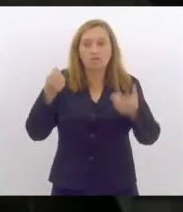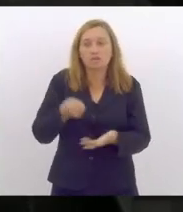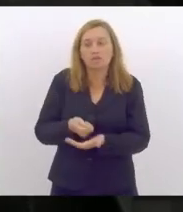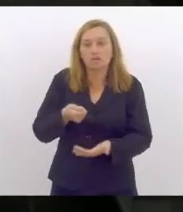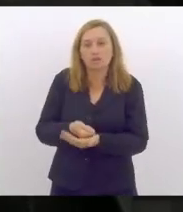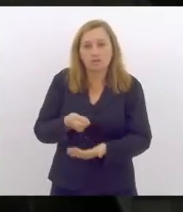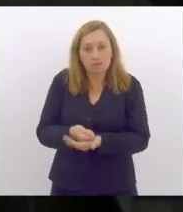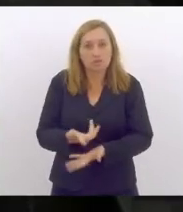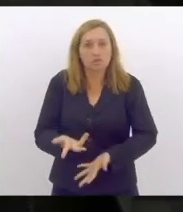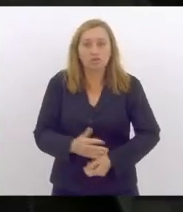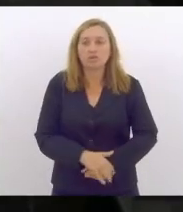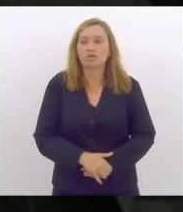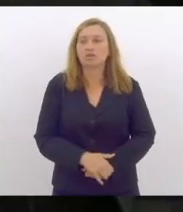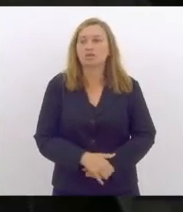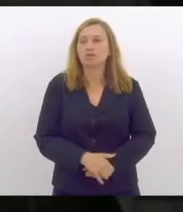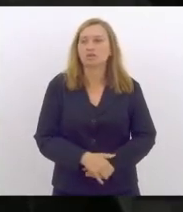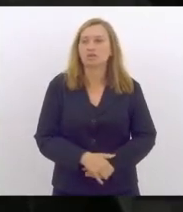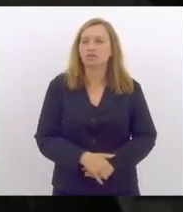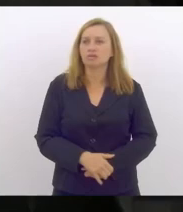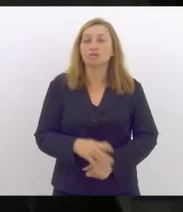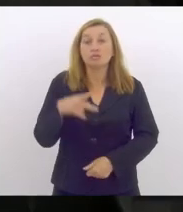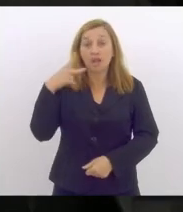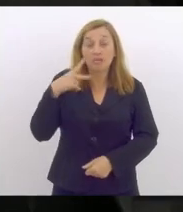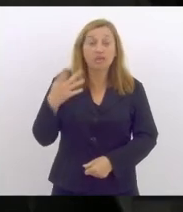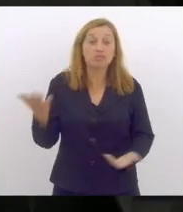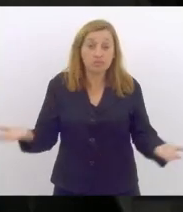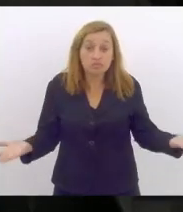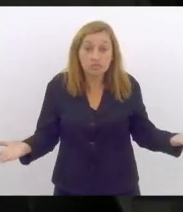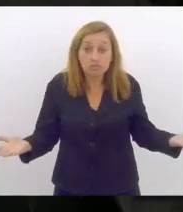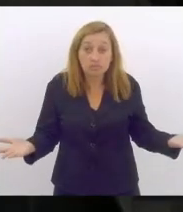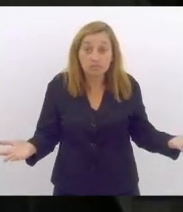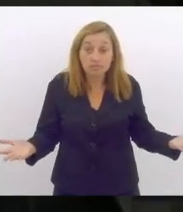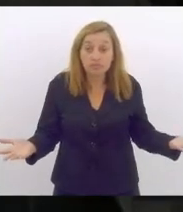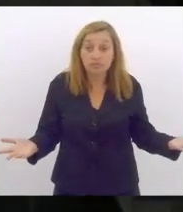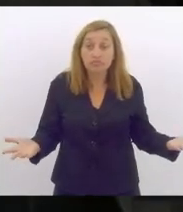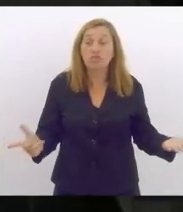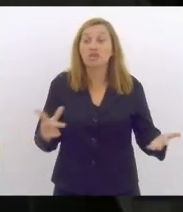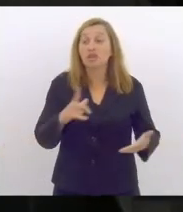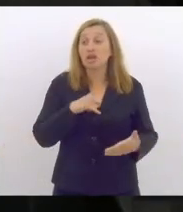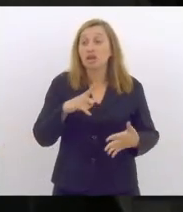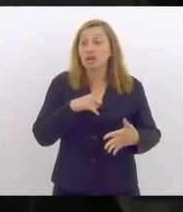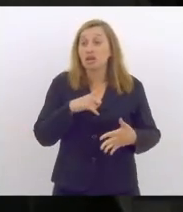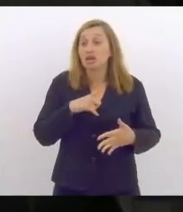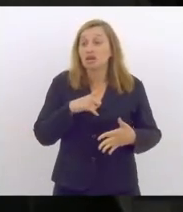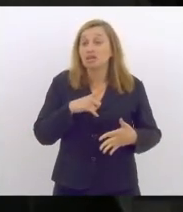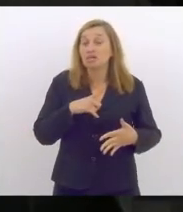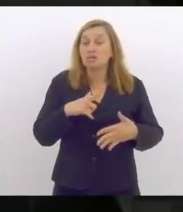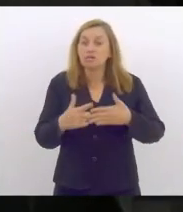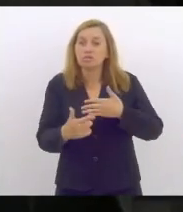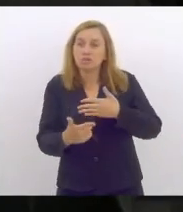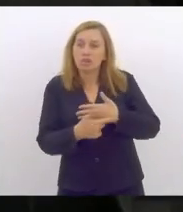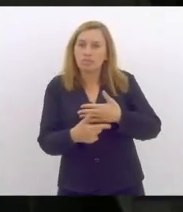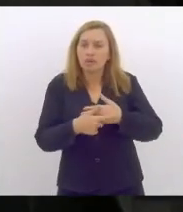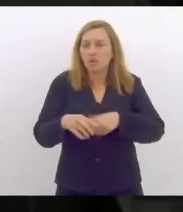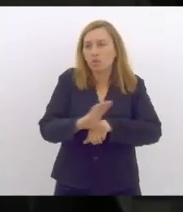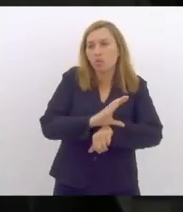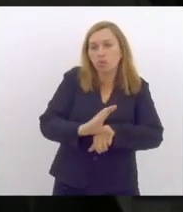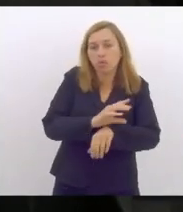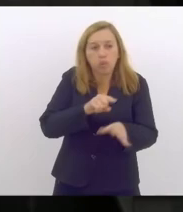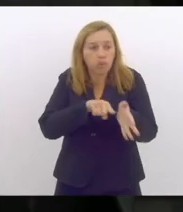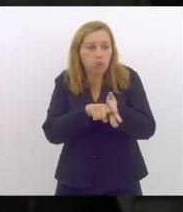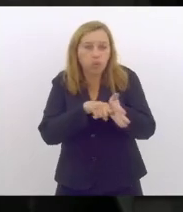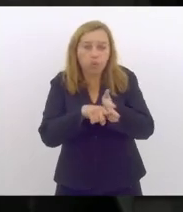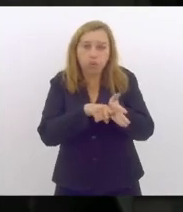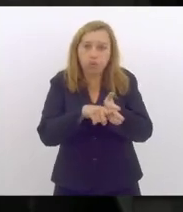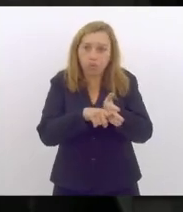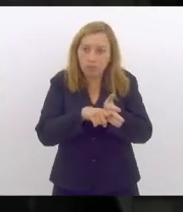obrigatório dos parlamentos, que tem a função constitucional de fiscalizar